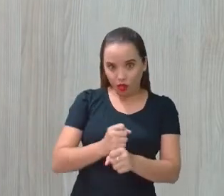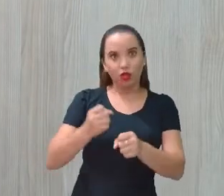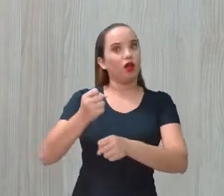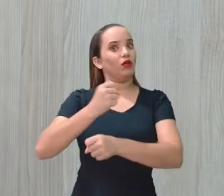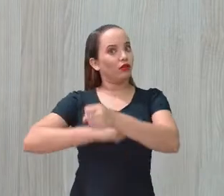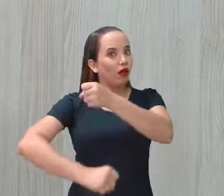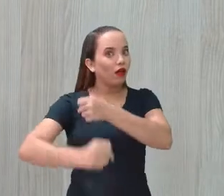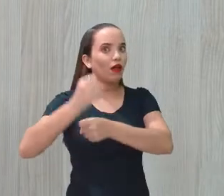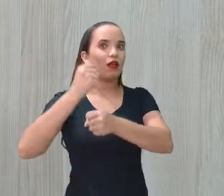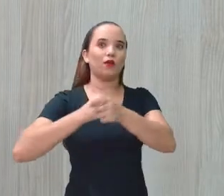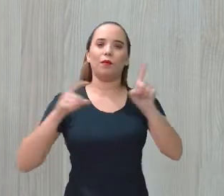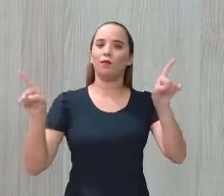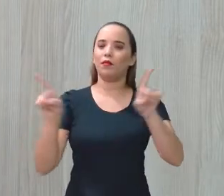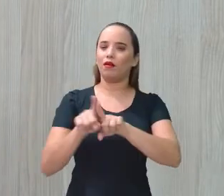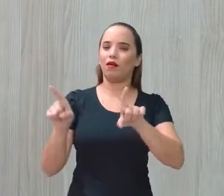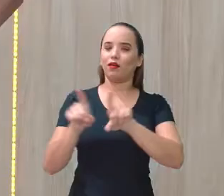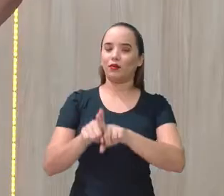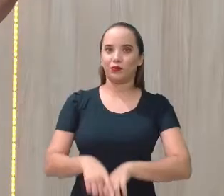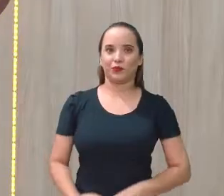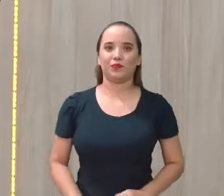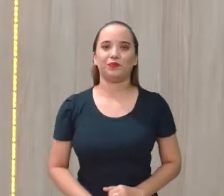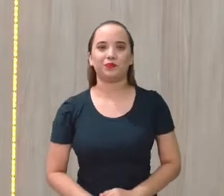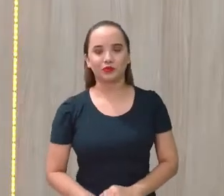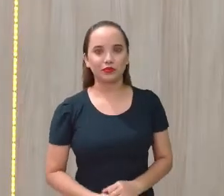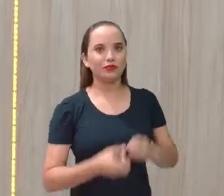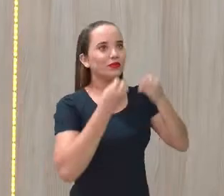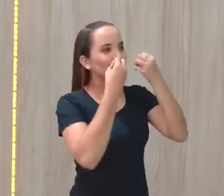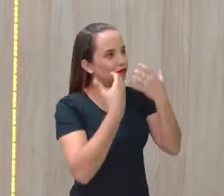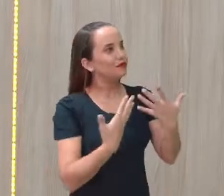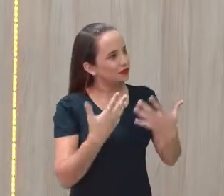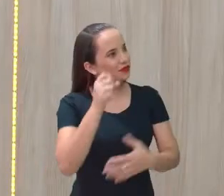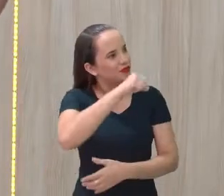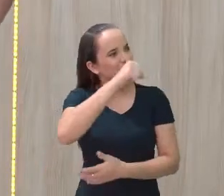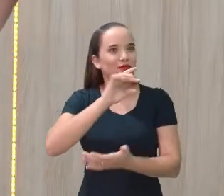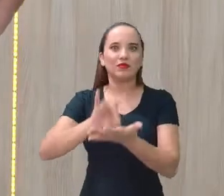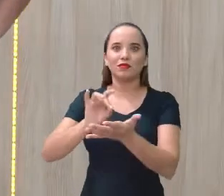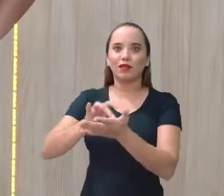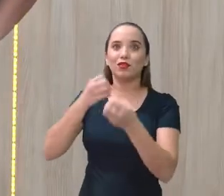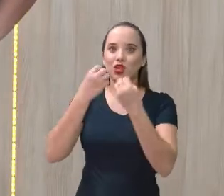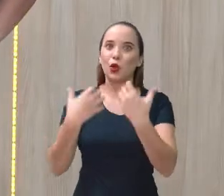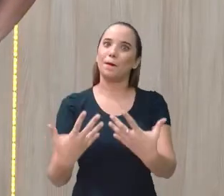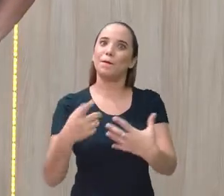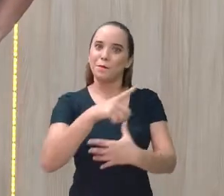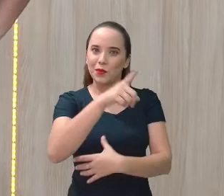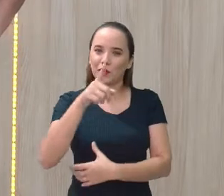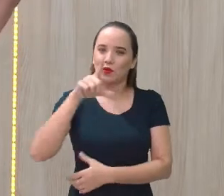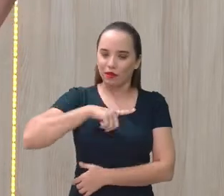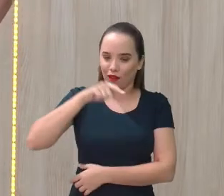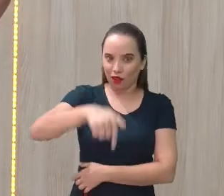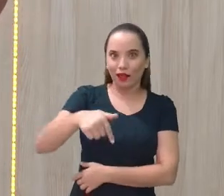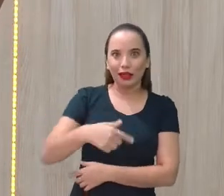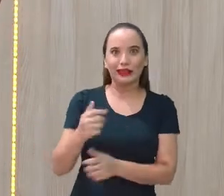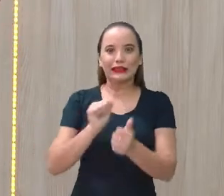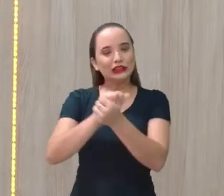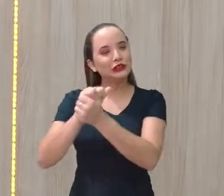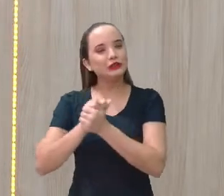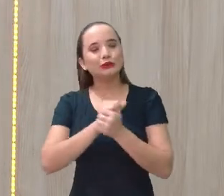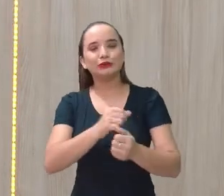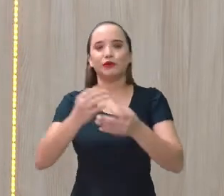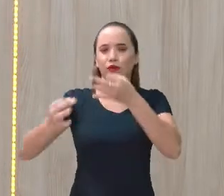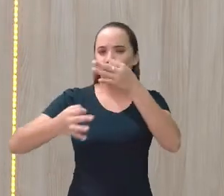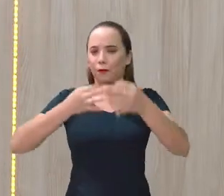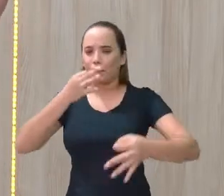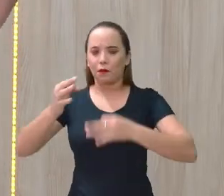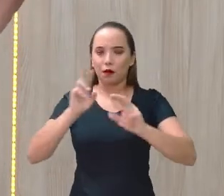Exatamente. Façam bom uso. Exatamente. Que bom, Tarcísio, que você está aí com a gente. Então comenta, responde aí as